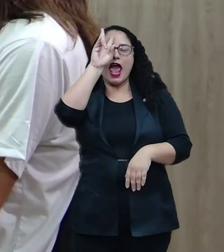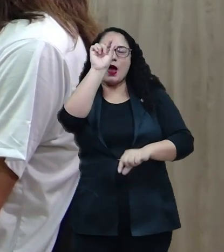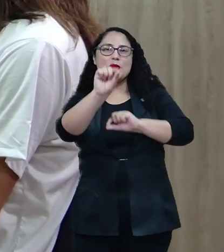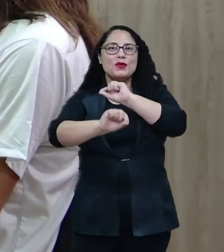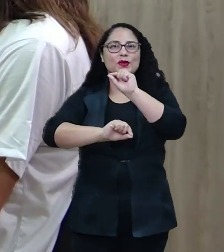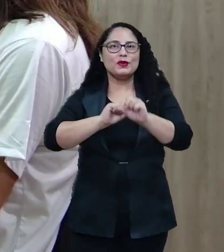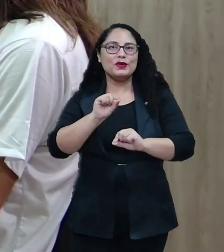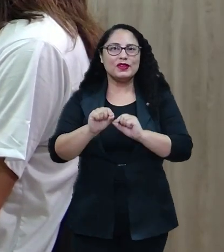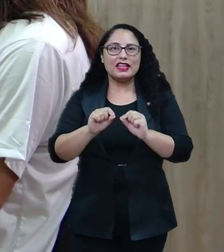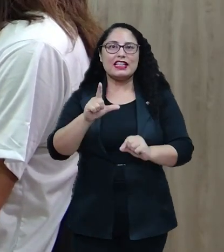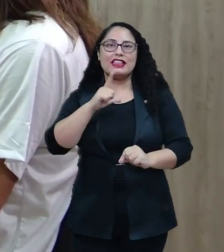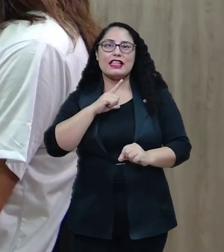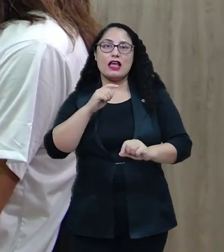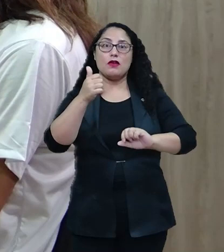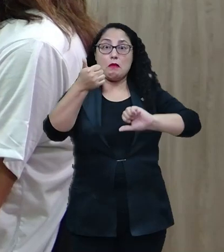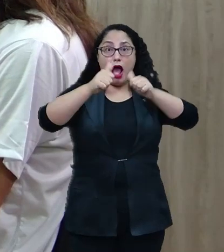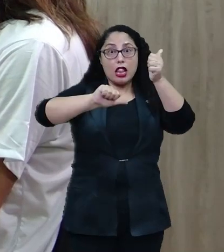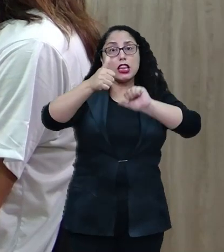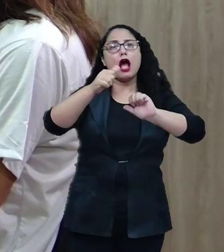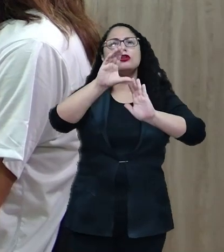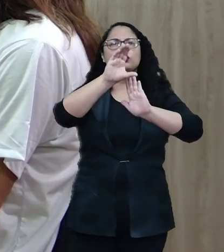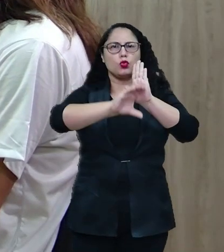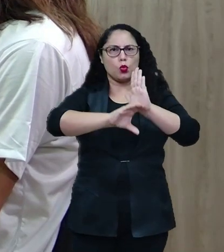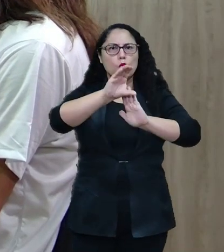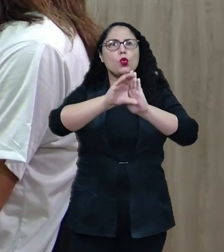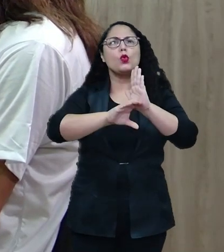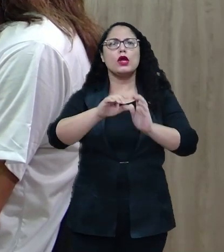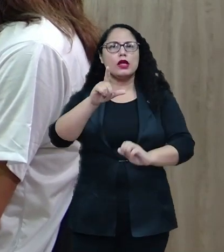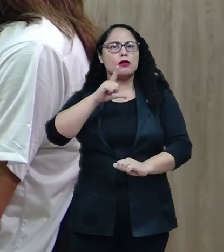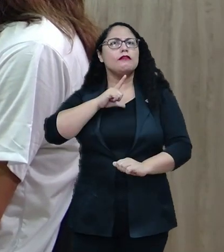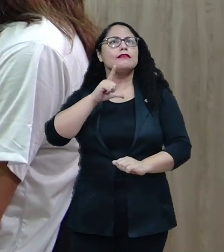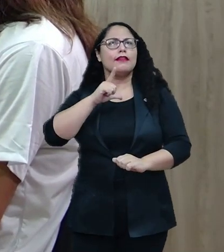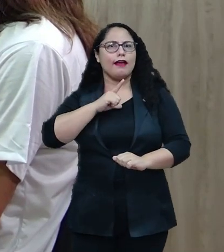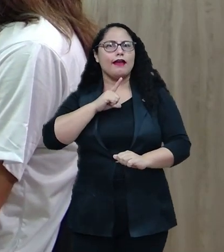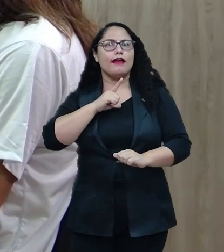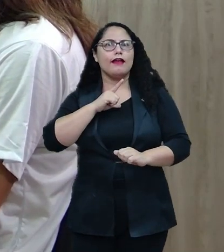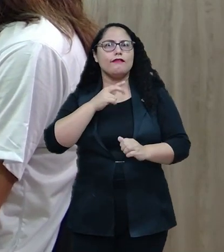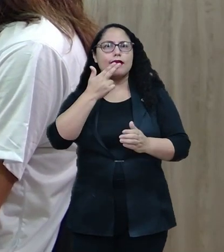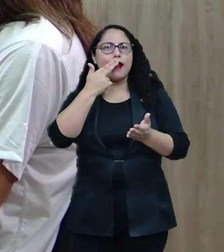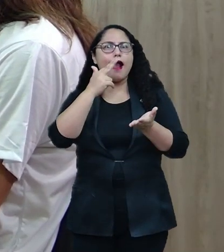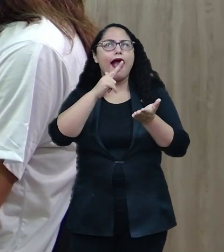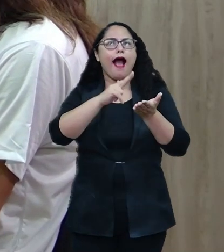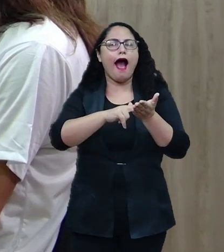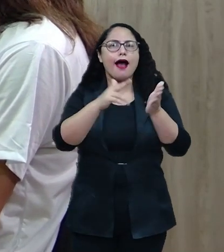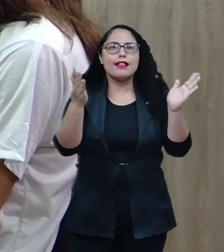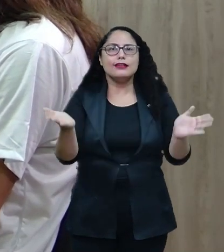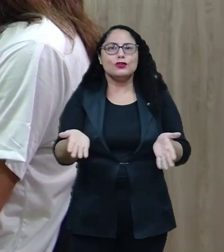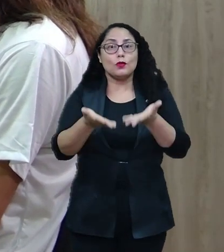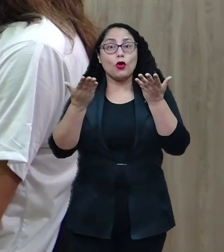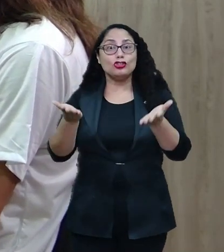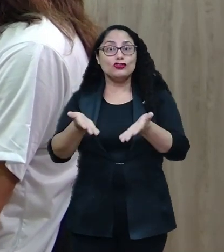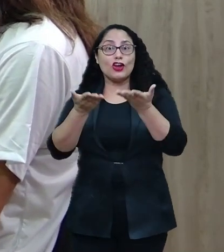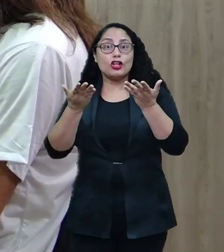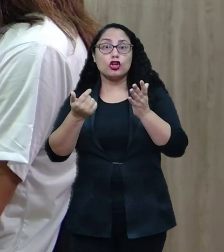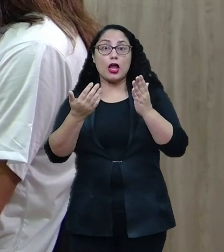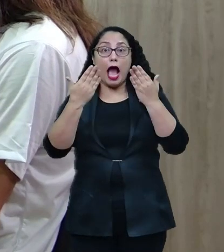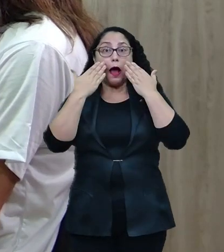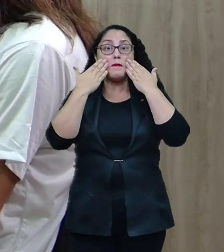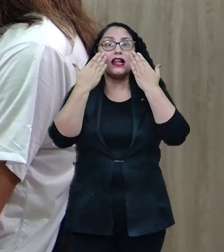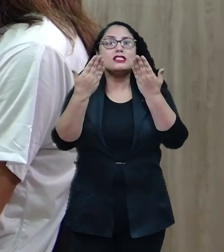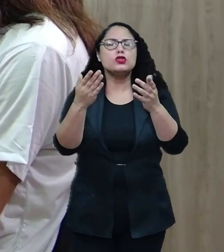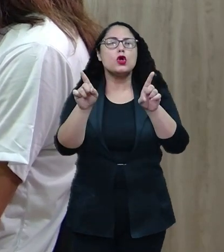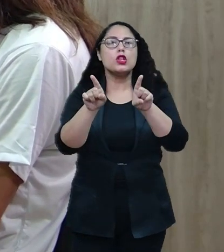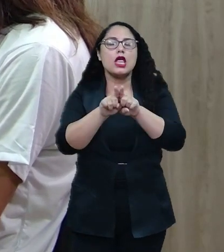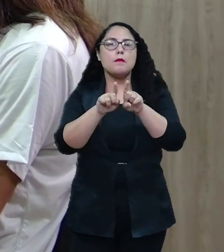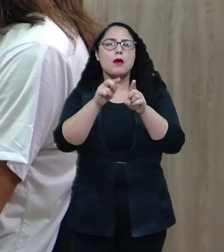que teve uma análise de currículo, teve a carta de motivação que a gente apresentou